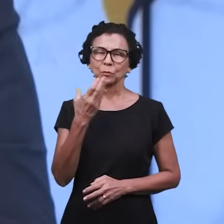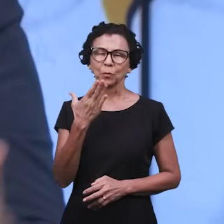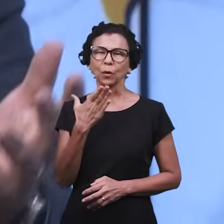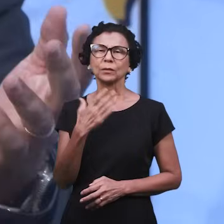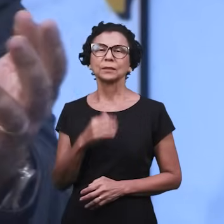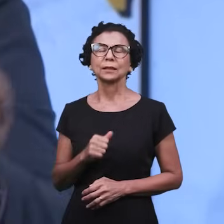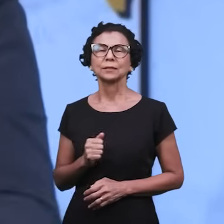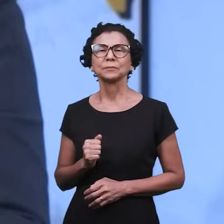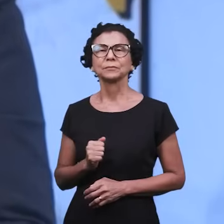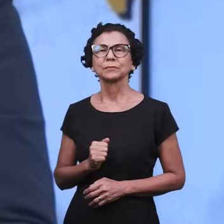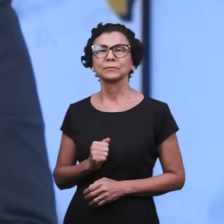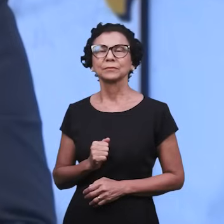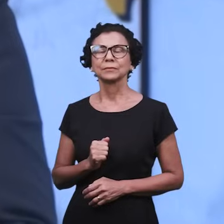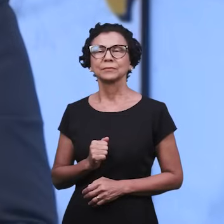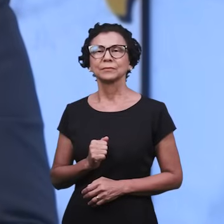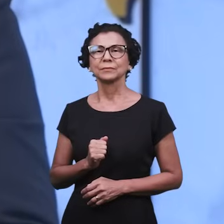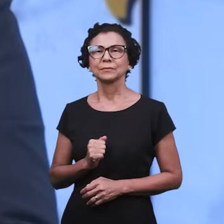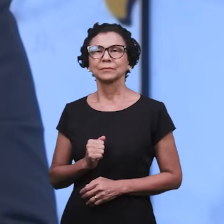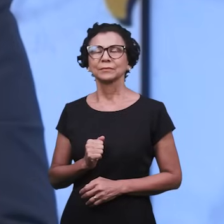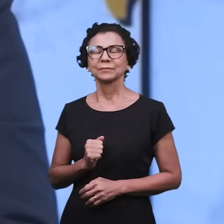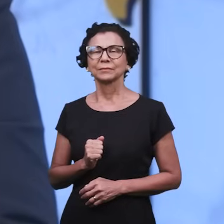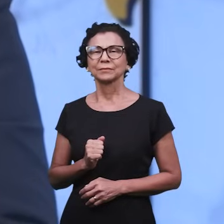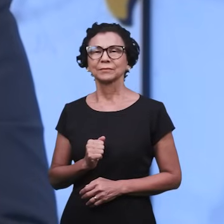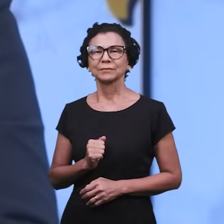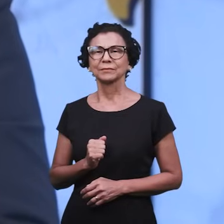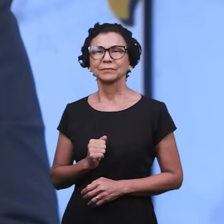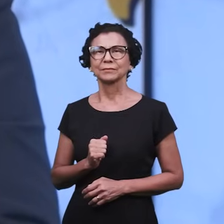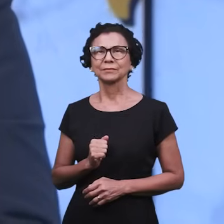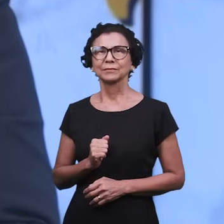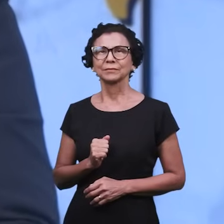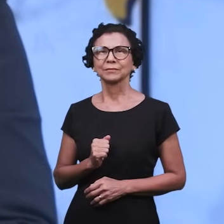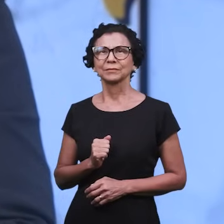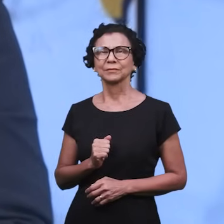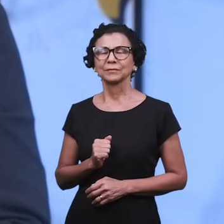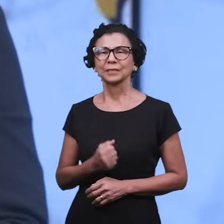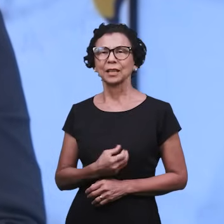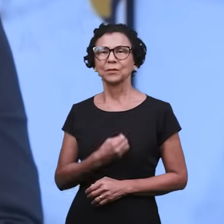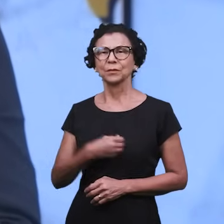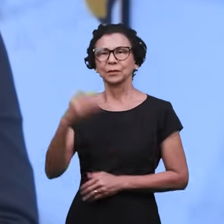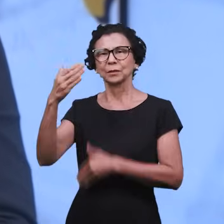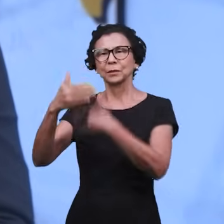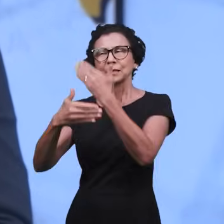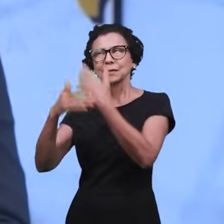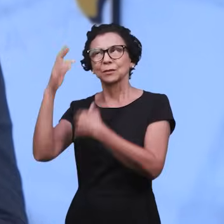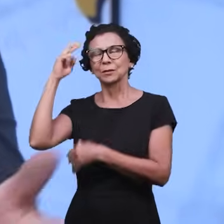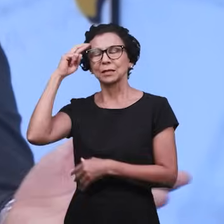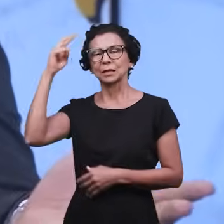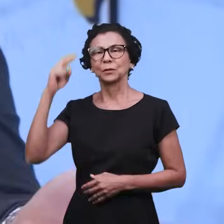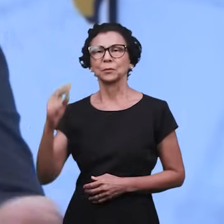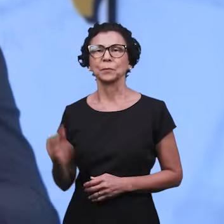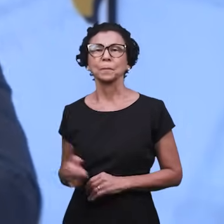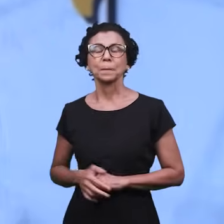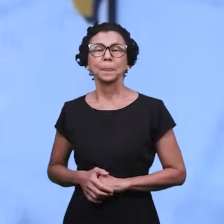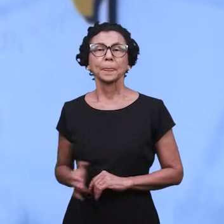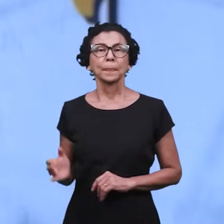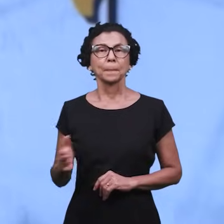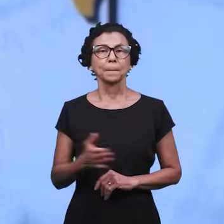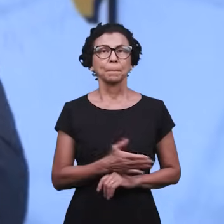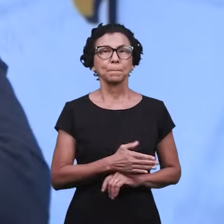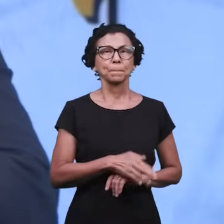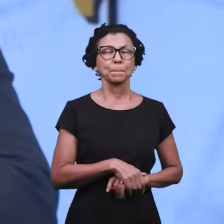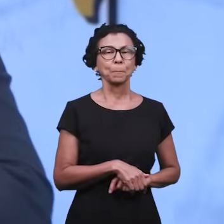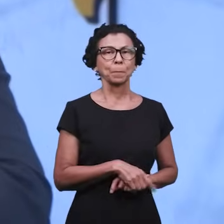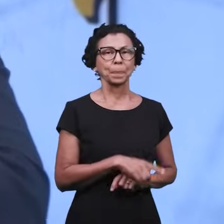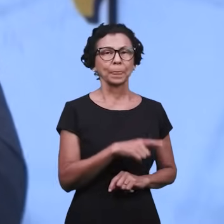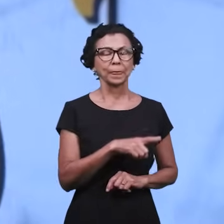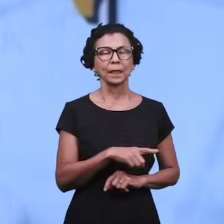Deus. Vamos falar agora com o nosso querido pastor Heine. Pastor Heine, na realidade, irmãos, quando falaram aqui que viria